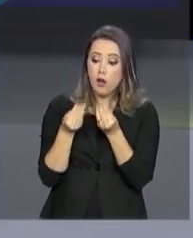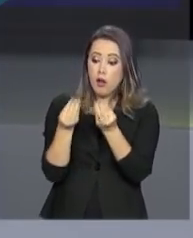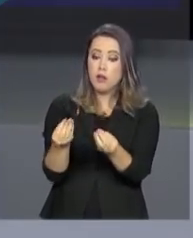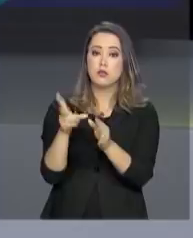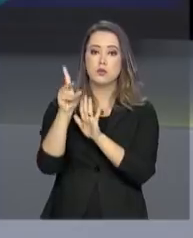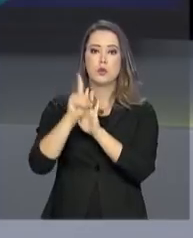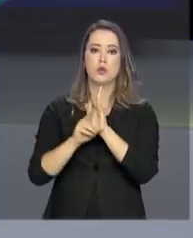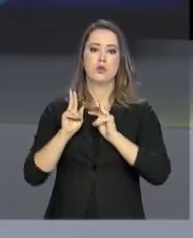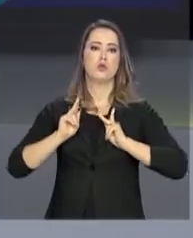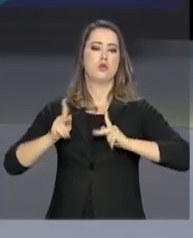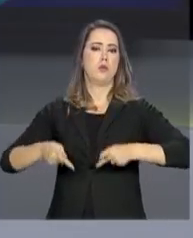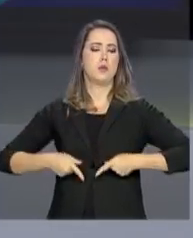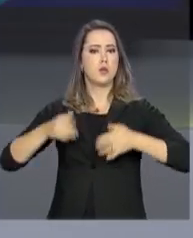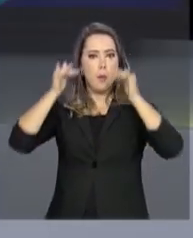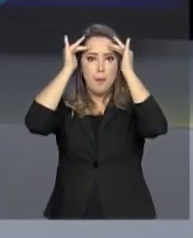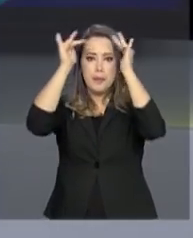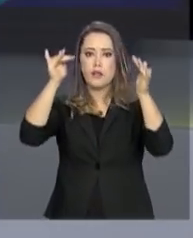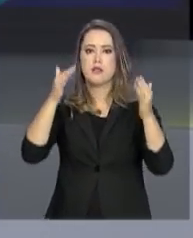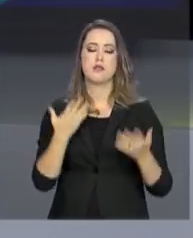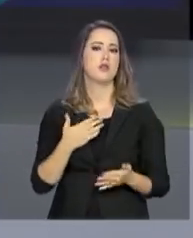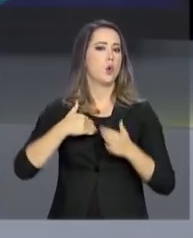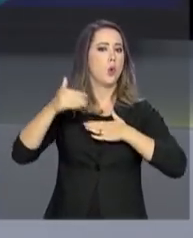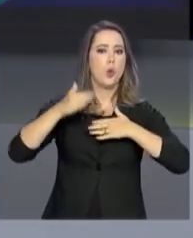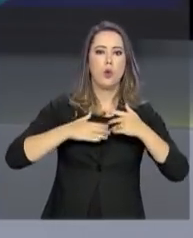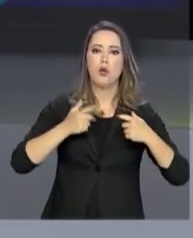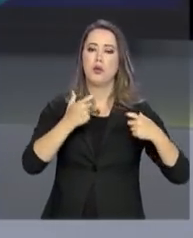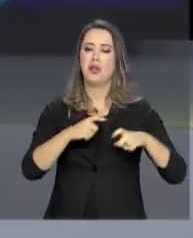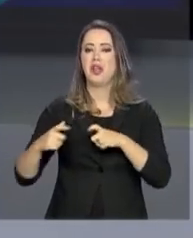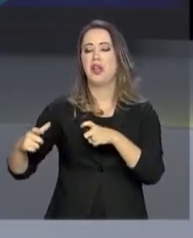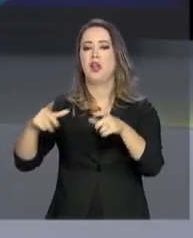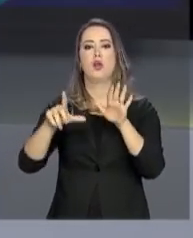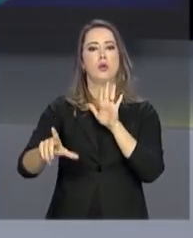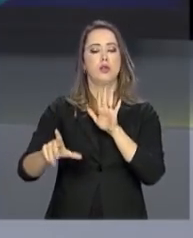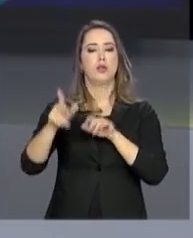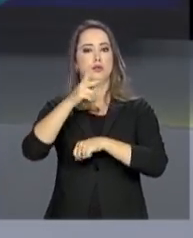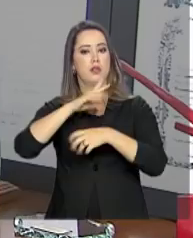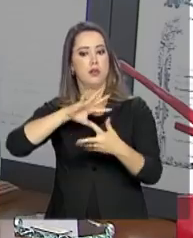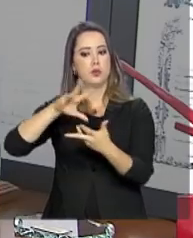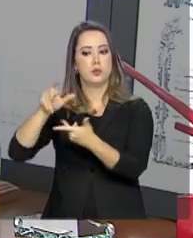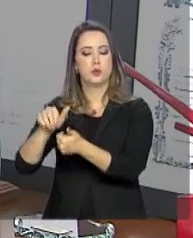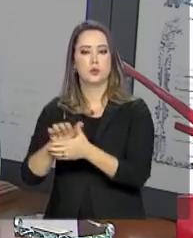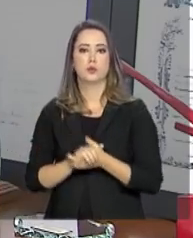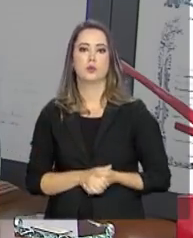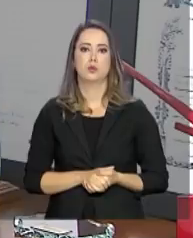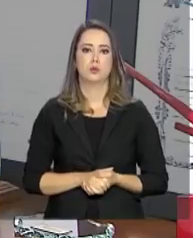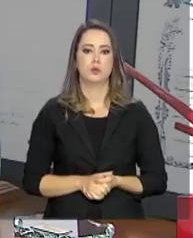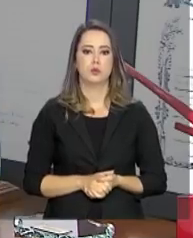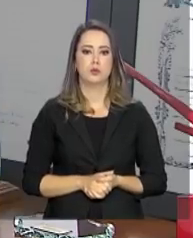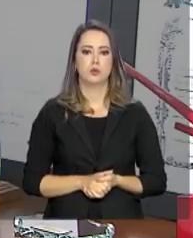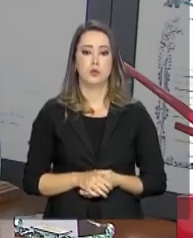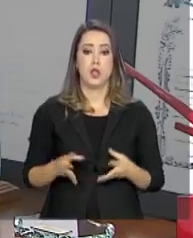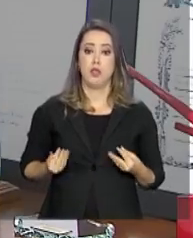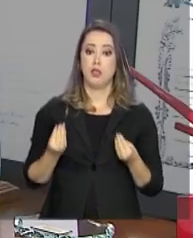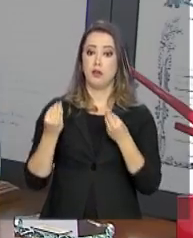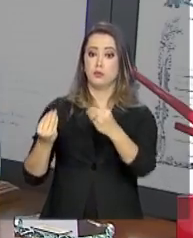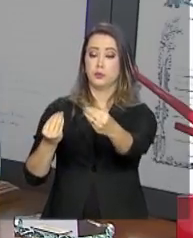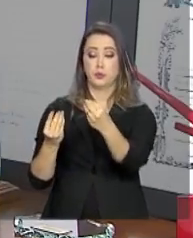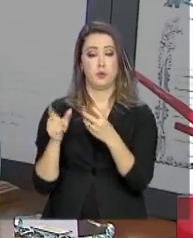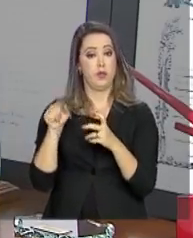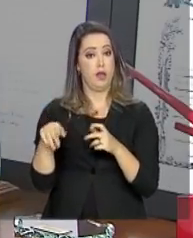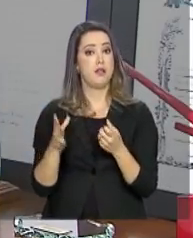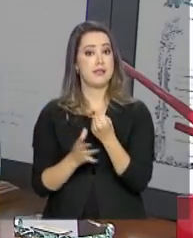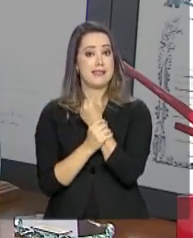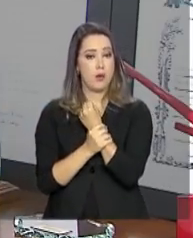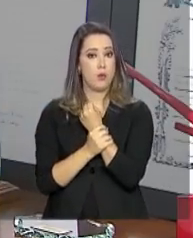os direitos humanos sejam cumpridos independente da legislação do país assegurar que os direitos